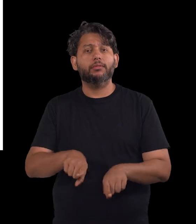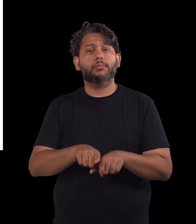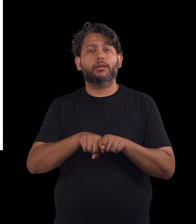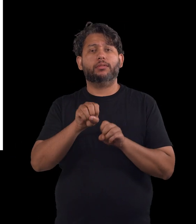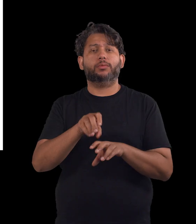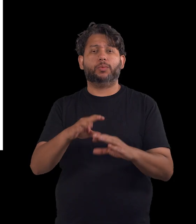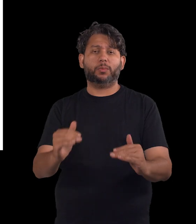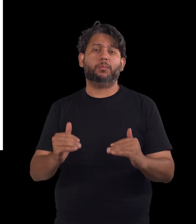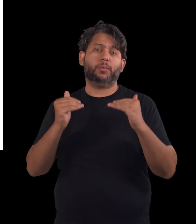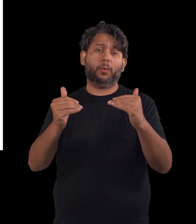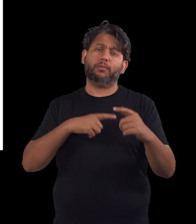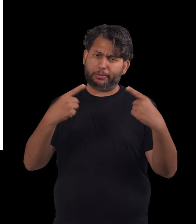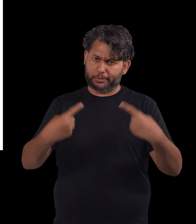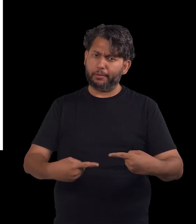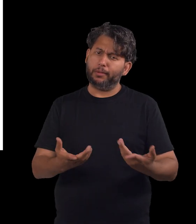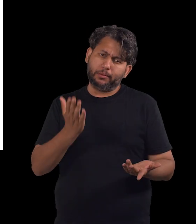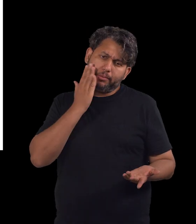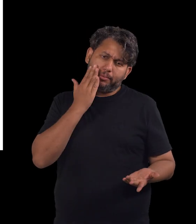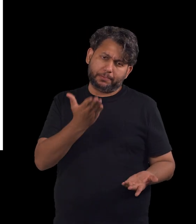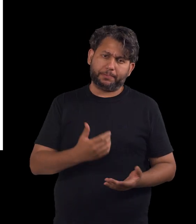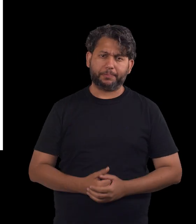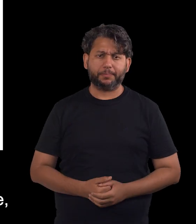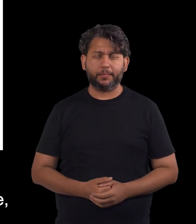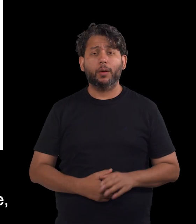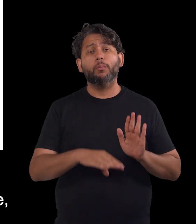superior, ainda que com desafios a enfrentar.